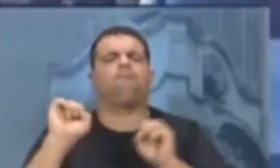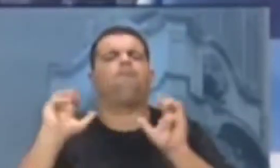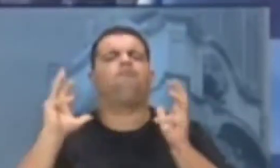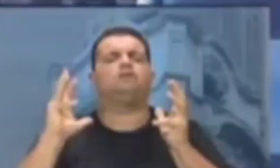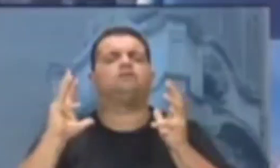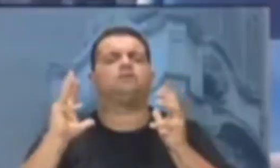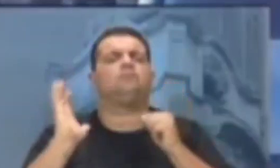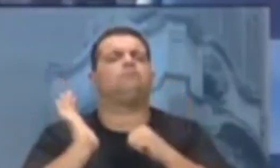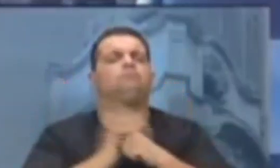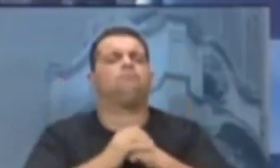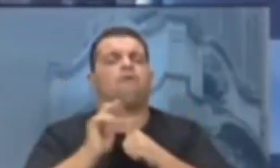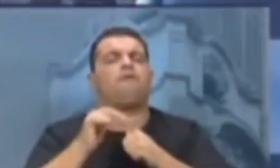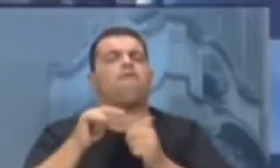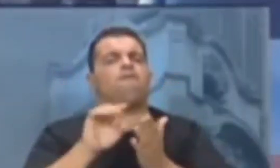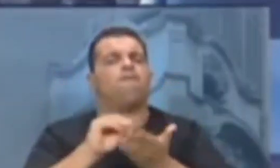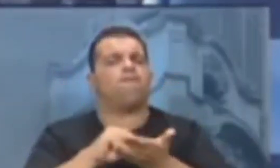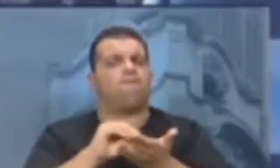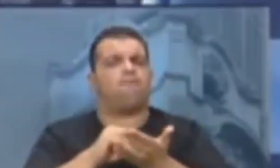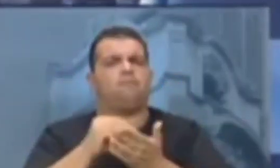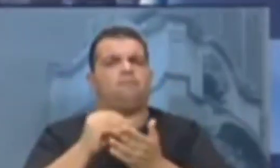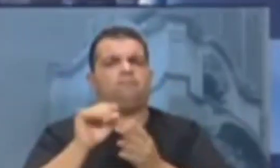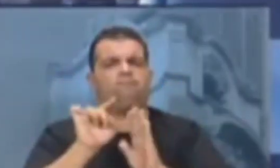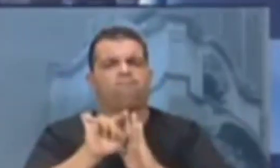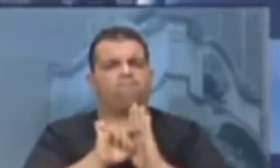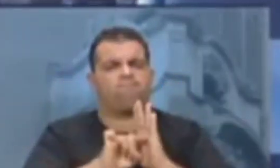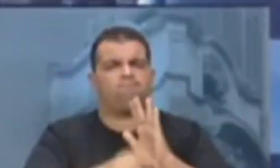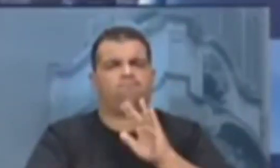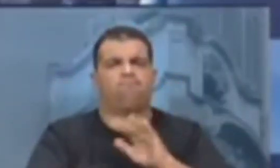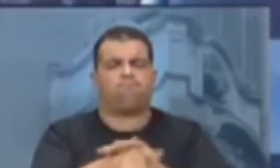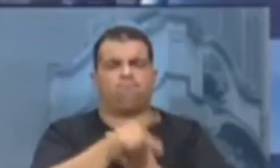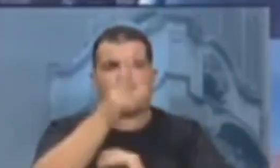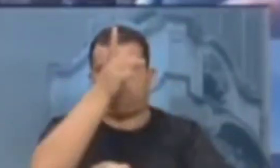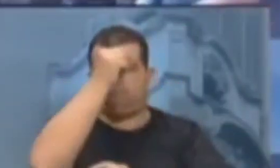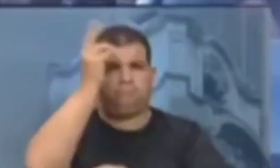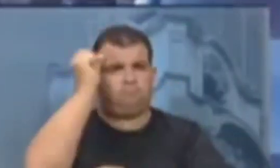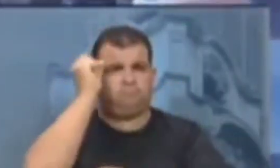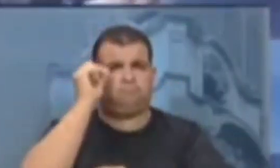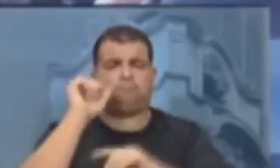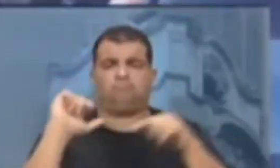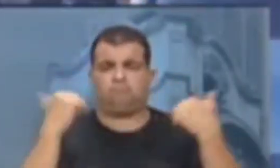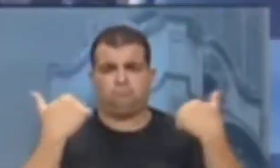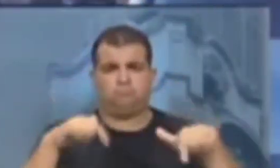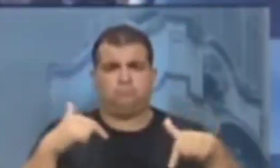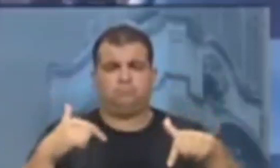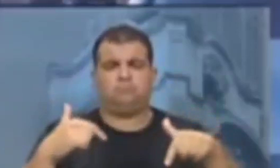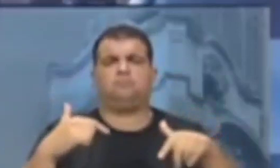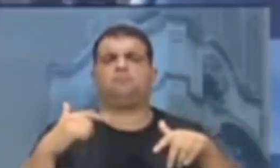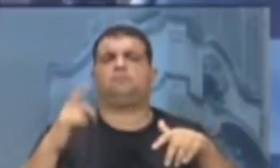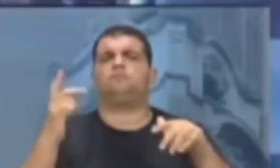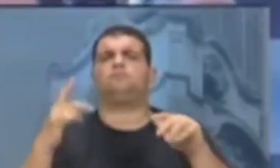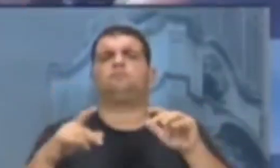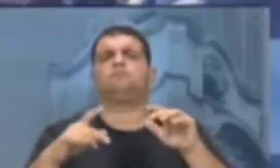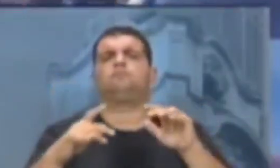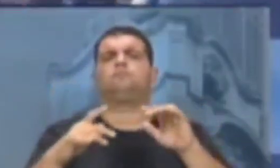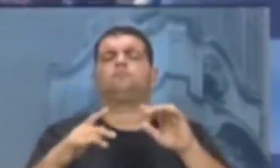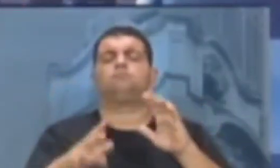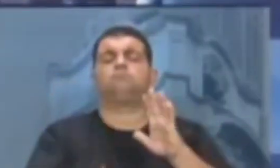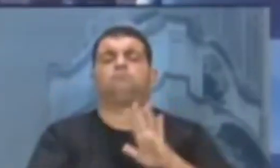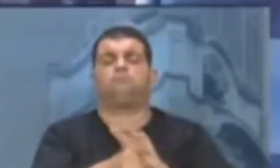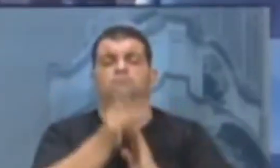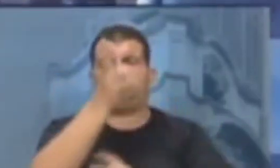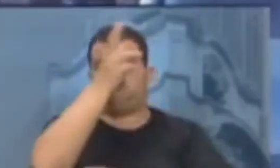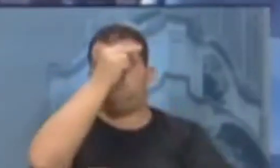isso é falta de fiscalização da prefeitura, principalmente, e todas as falas do